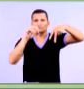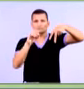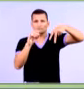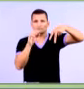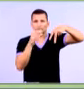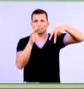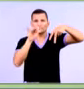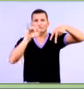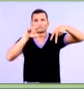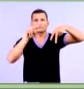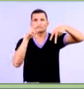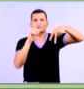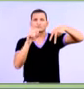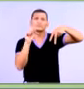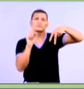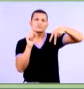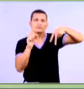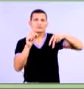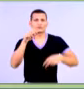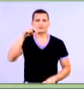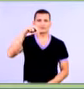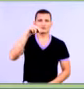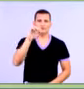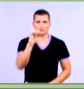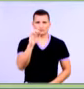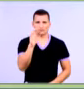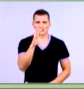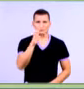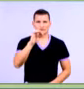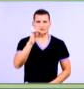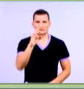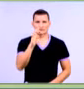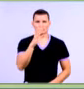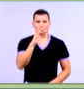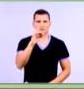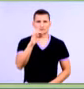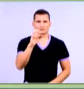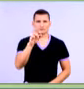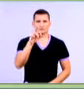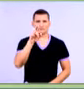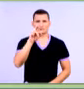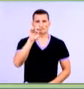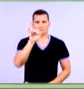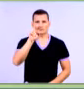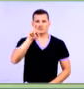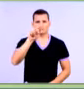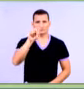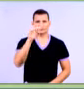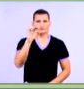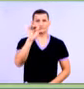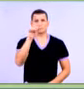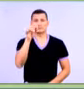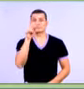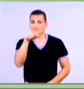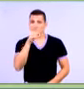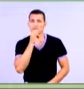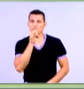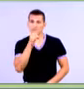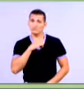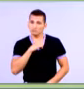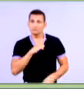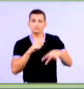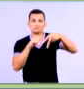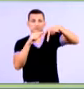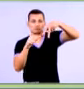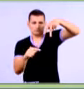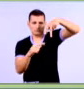nó de derivação? Nó de derivação é quando eu tenho um nó e ele tem filhos, né? Ah, quantos filhos? Não,